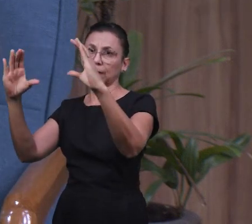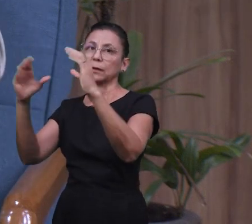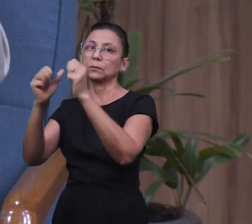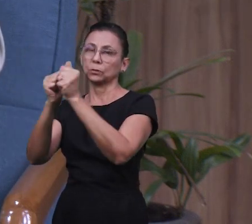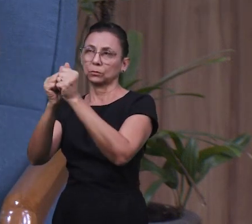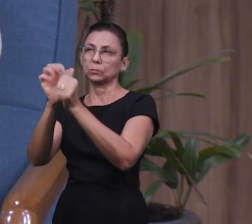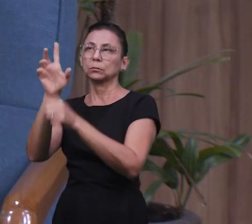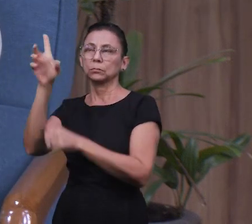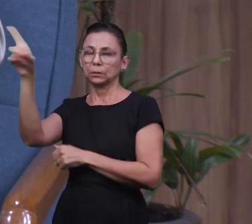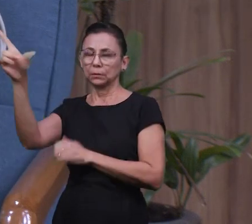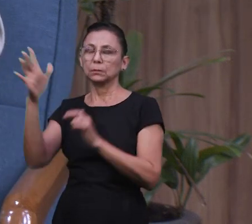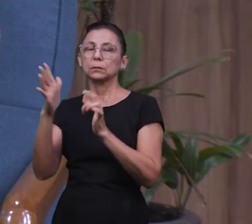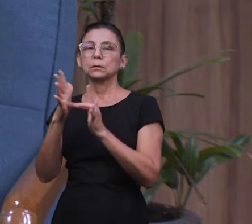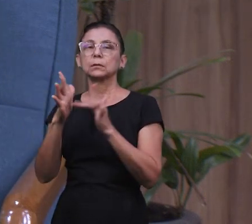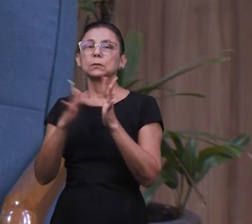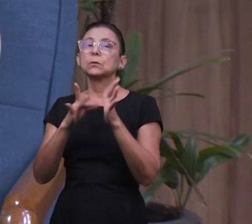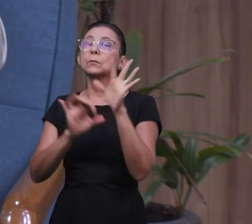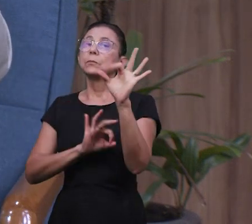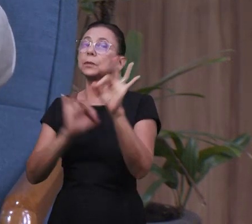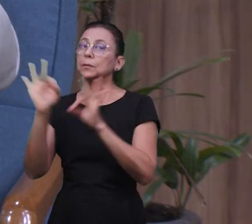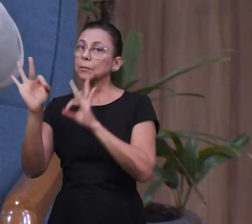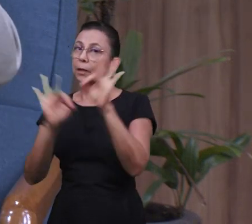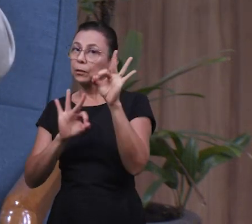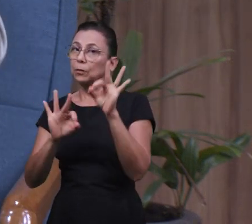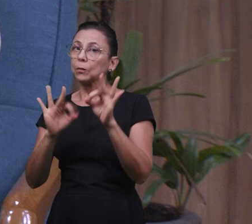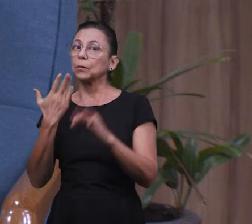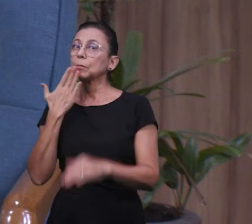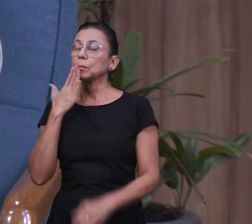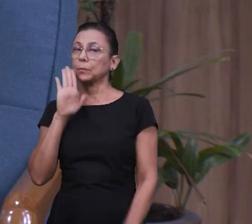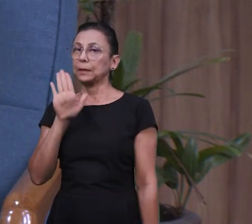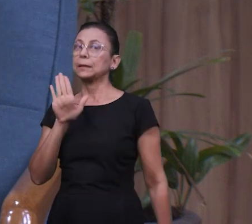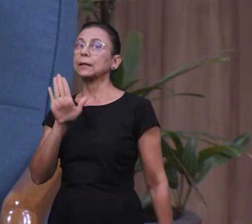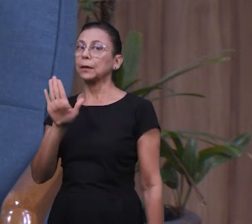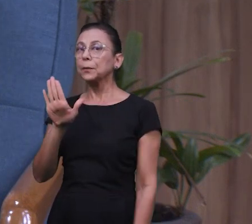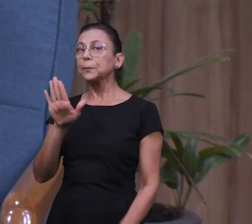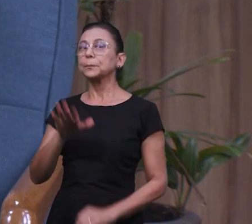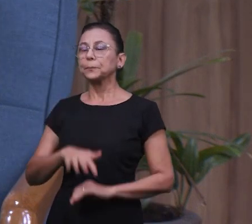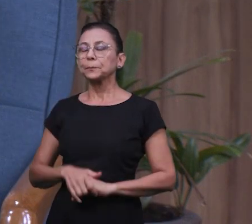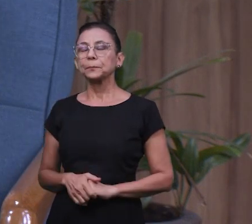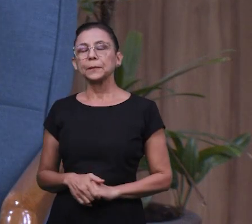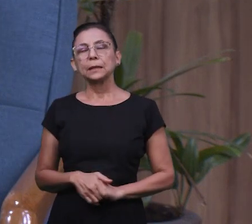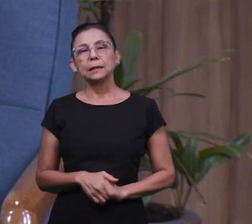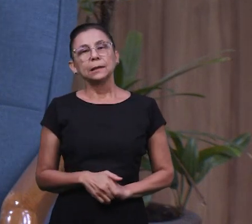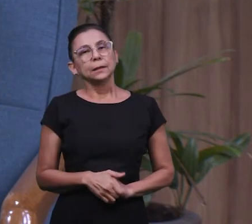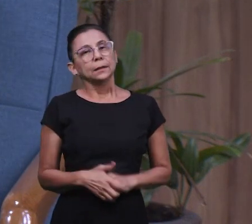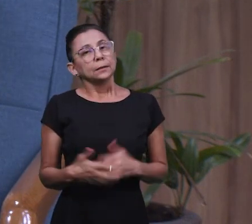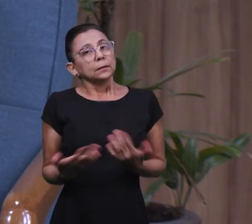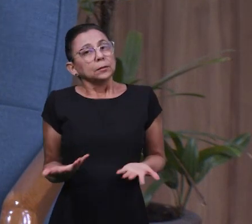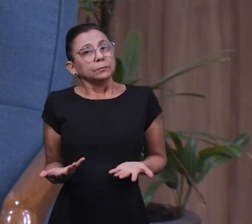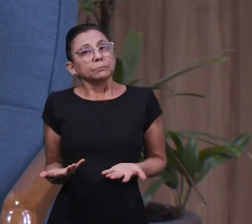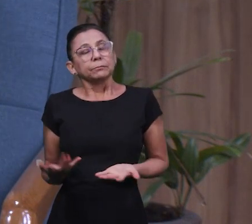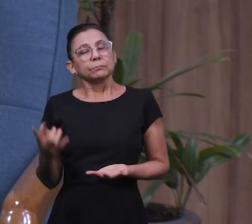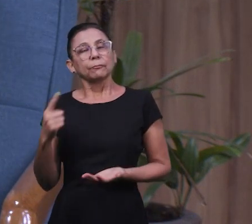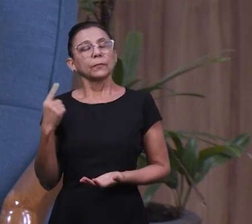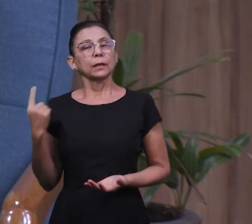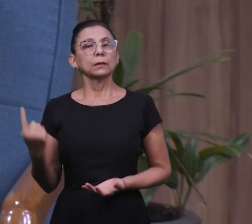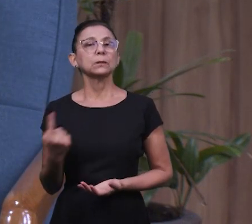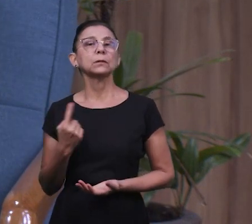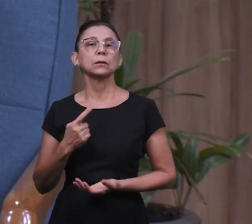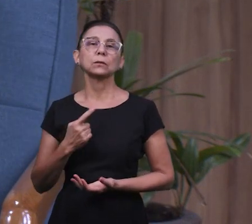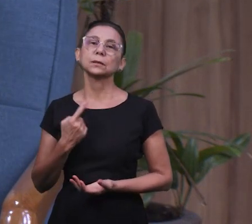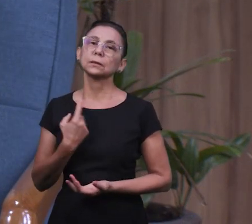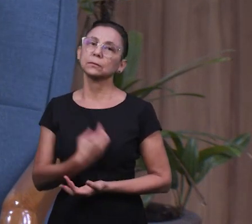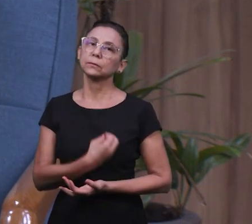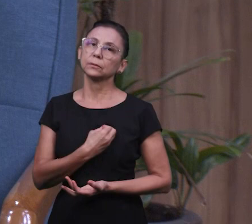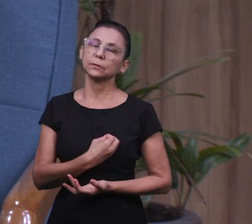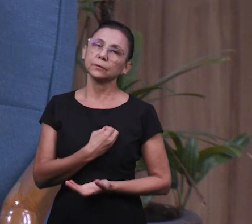tem preparado. O Senhor Jesus diz, vos prepararei lugar, né? Vou preparar-vos lugar. E nós estamos